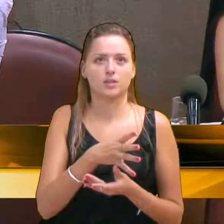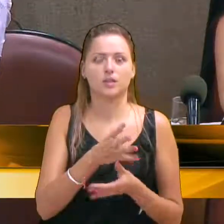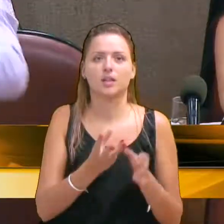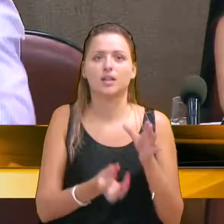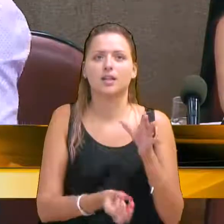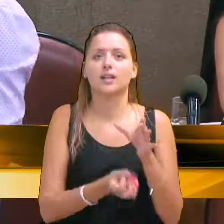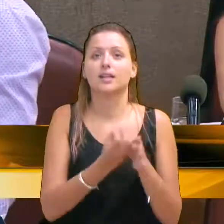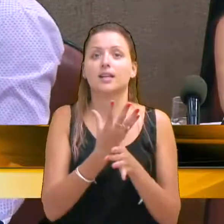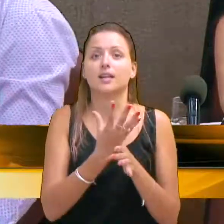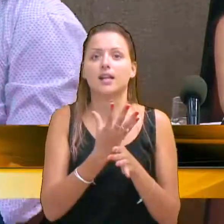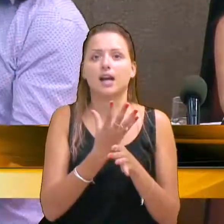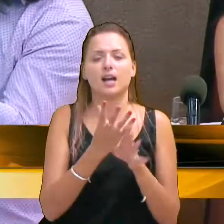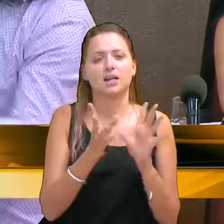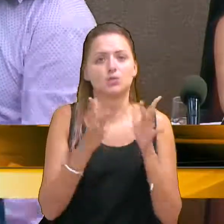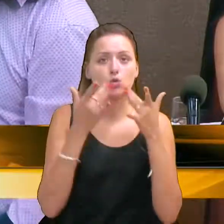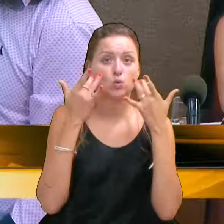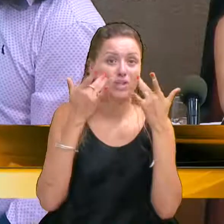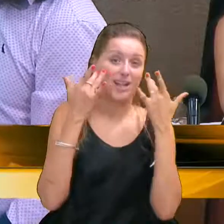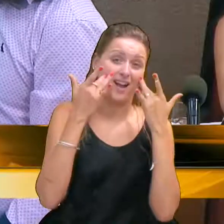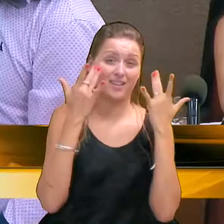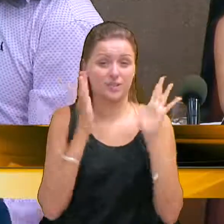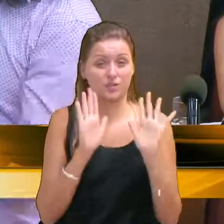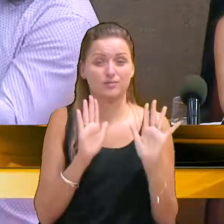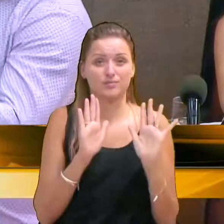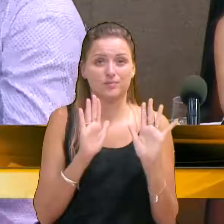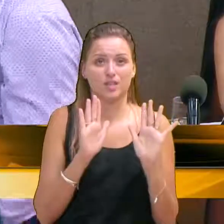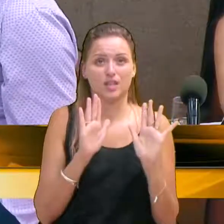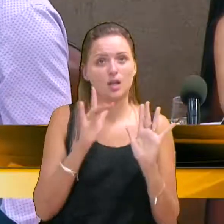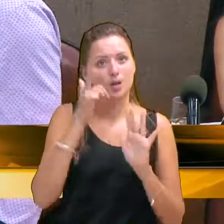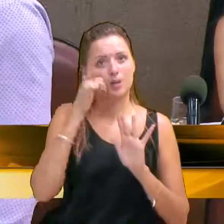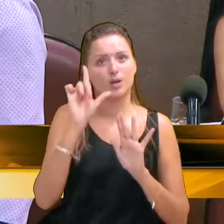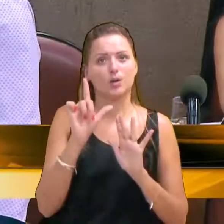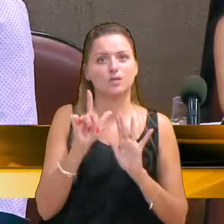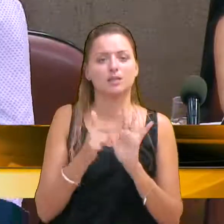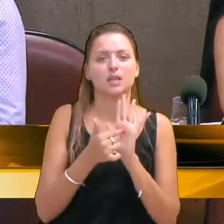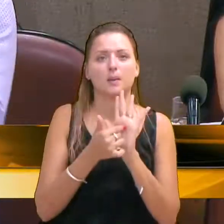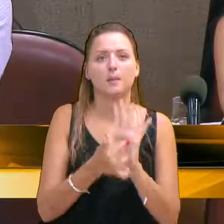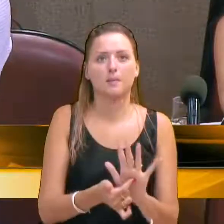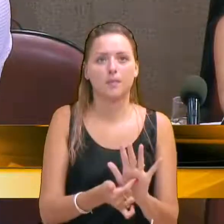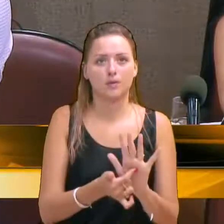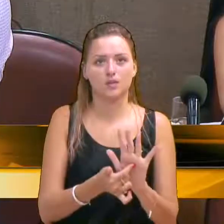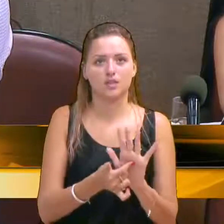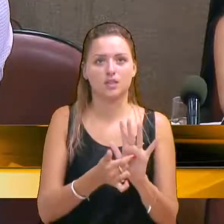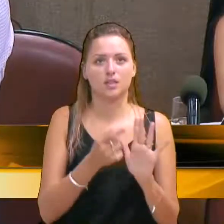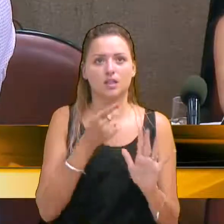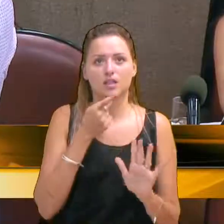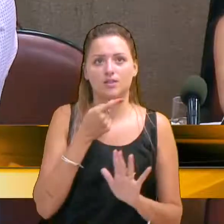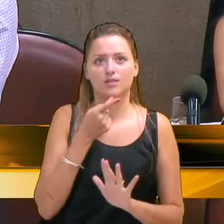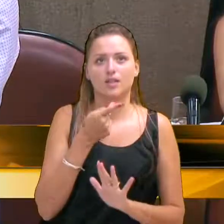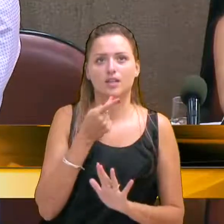Inventaram lá, fizeram um teatro lá para poder ilustrar a situação e disseram,